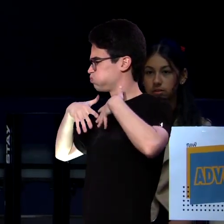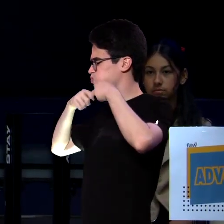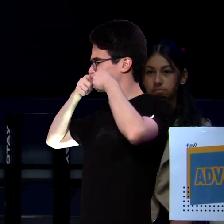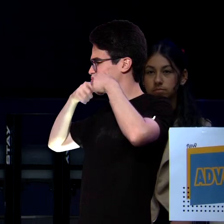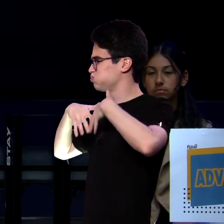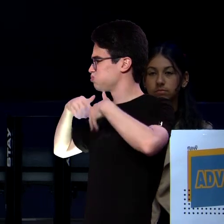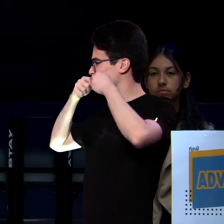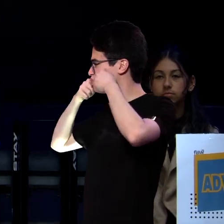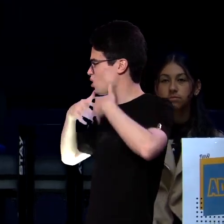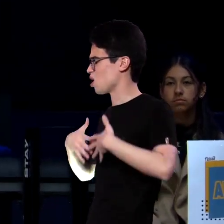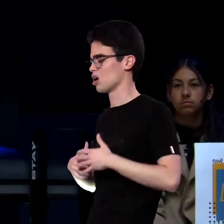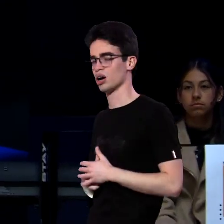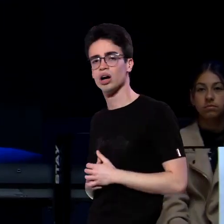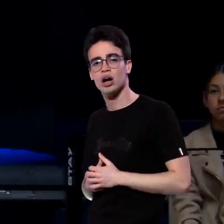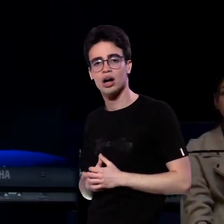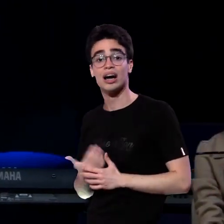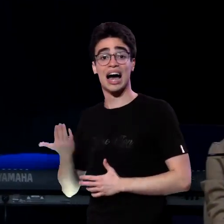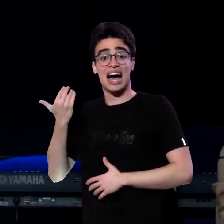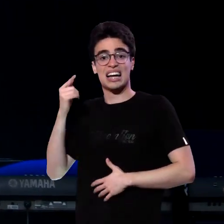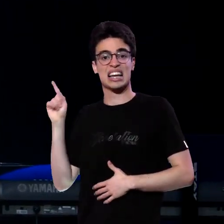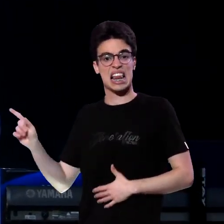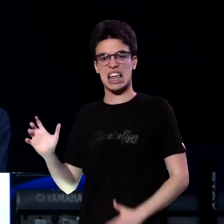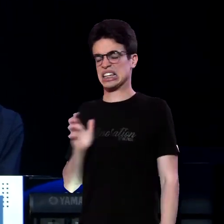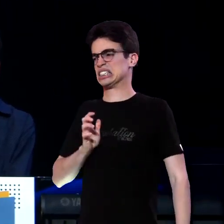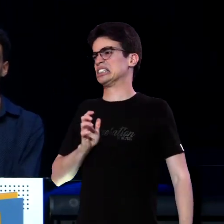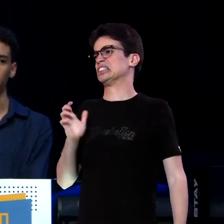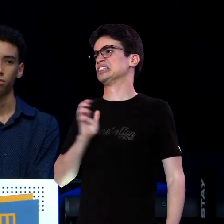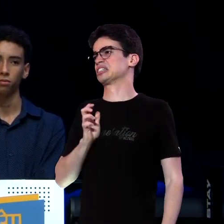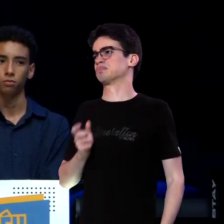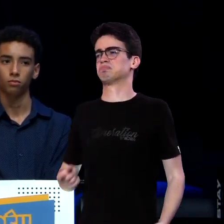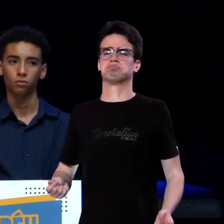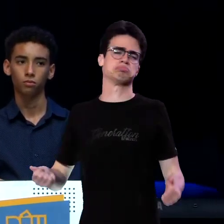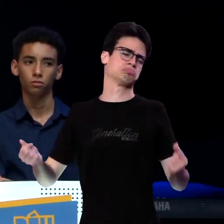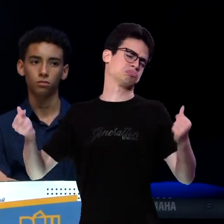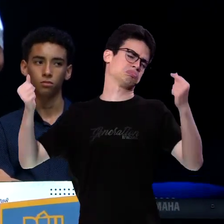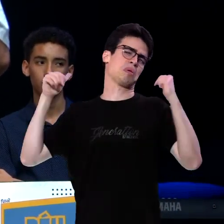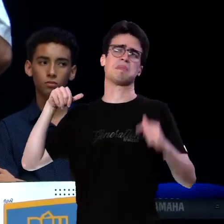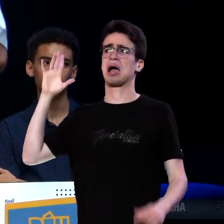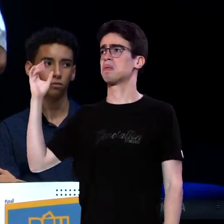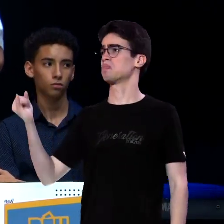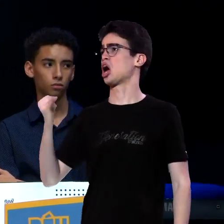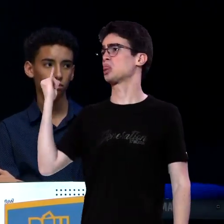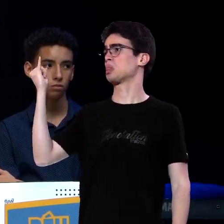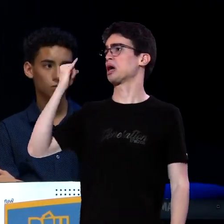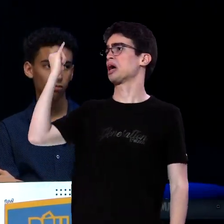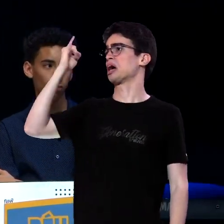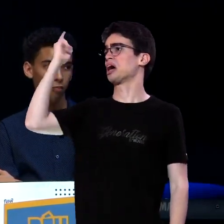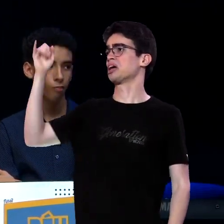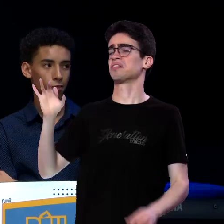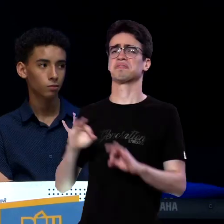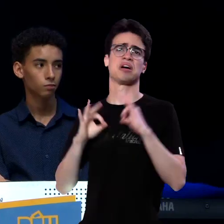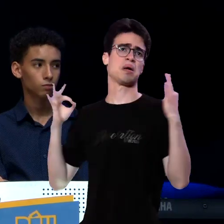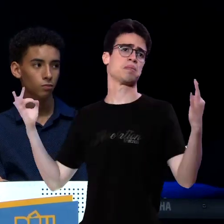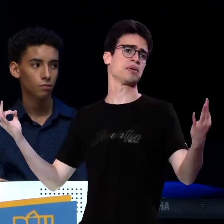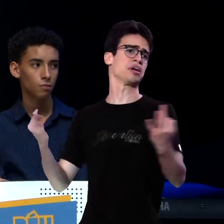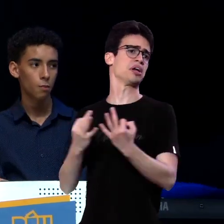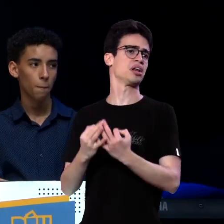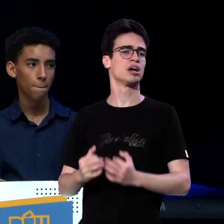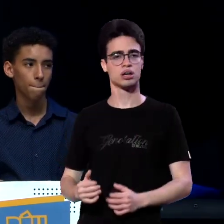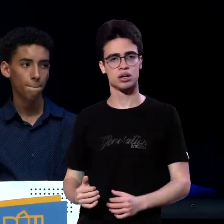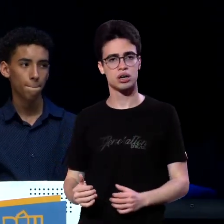irreconhecível. Antes um homem rico, o homem mais importante do Oriente, com bens, família, tudo,